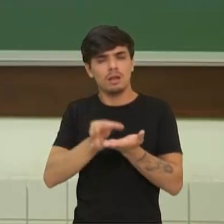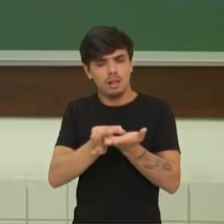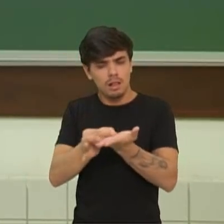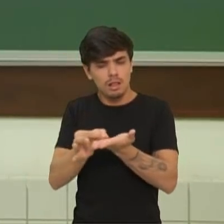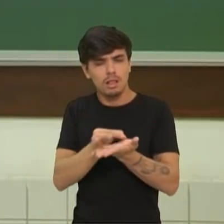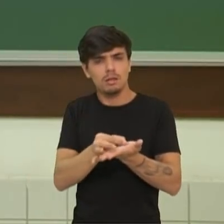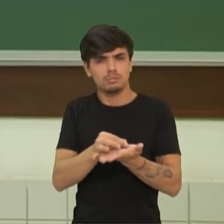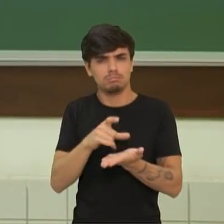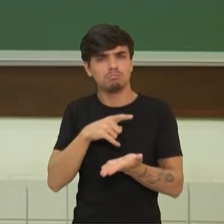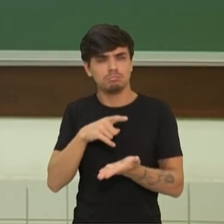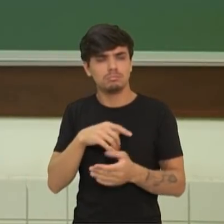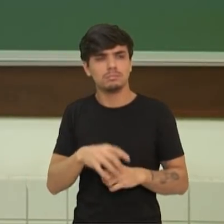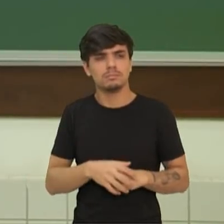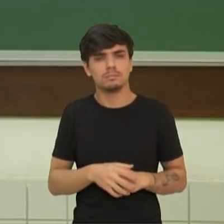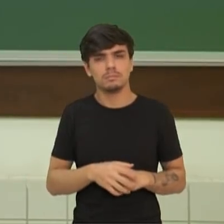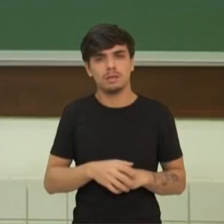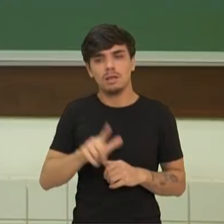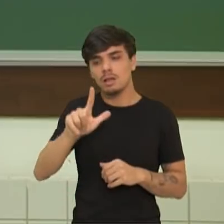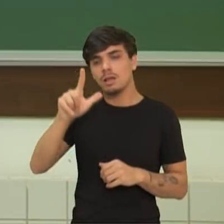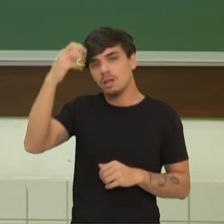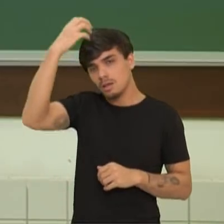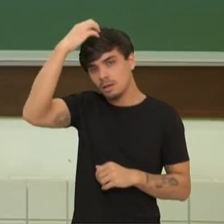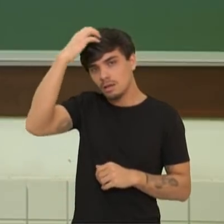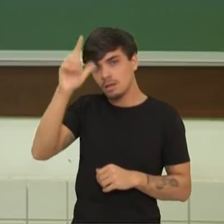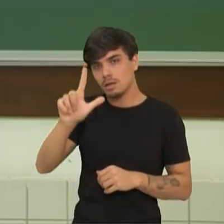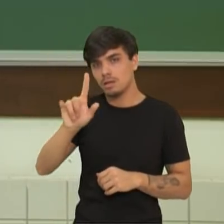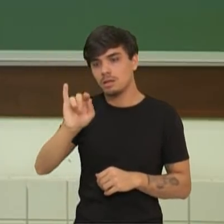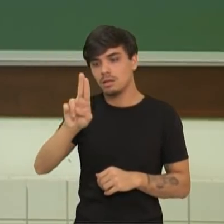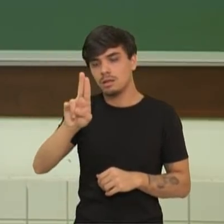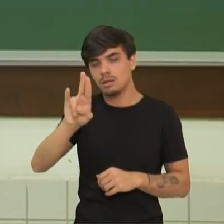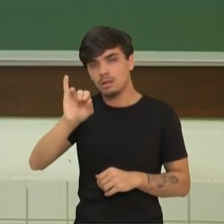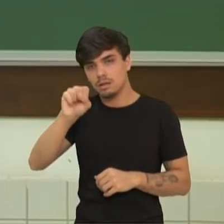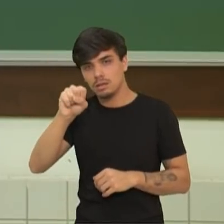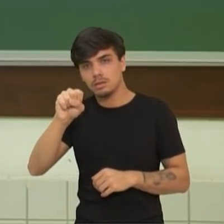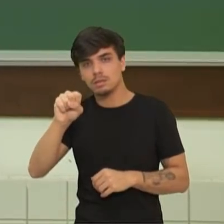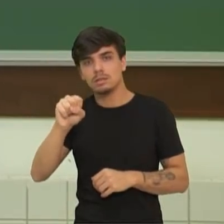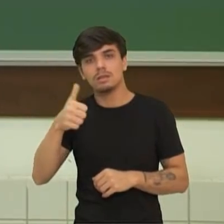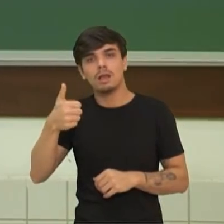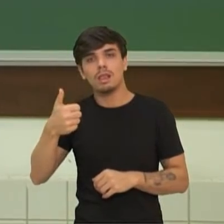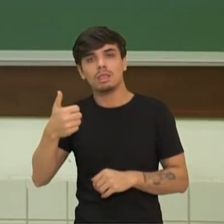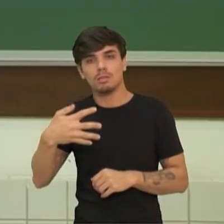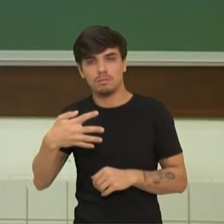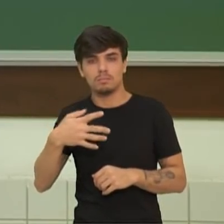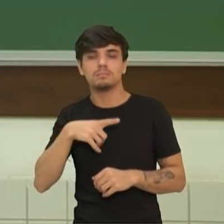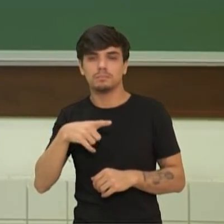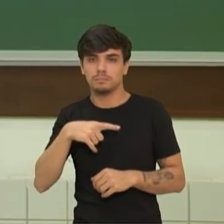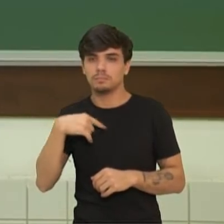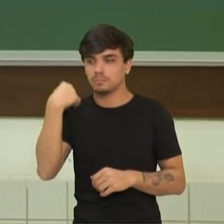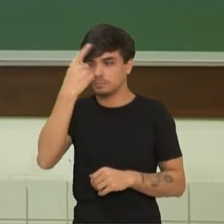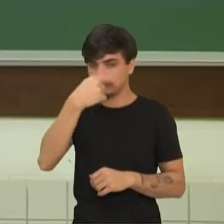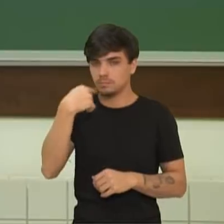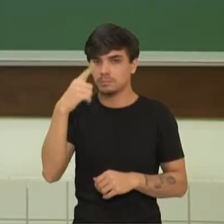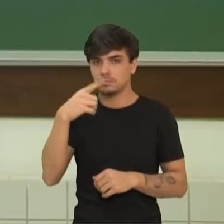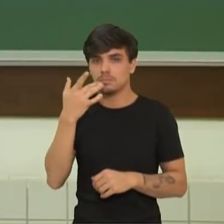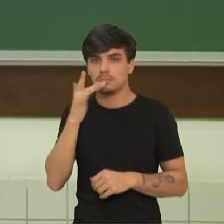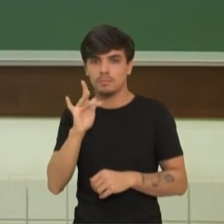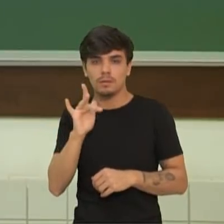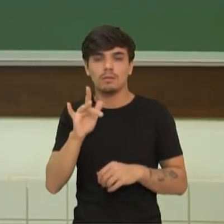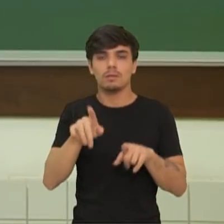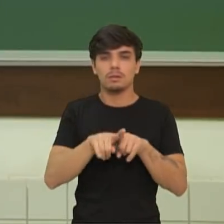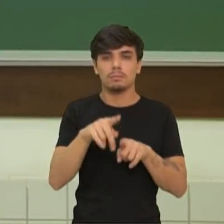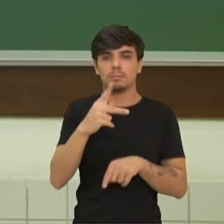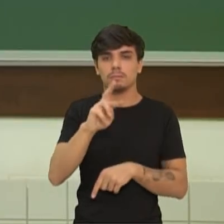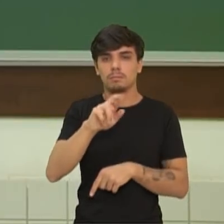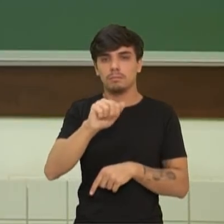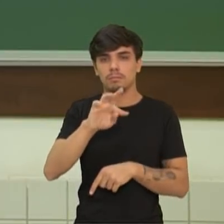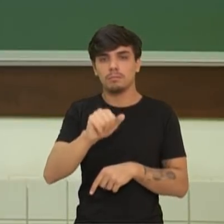Luíses que eram, né, o Luís XIV, que as moedas tinham o rosto, a fisionomia do rei? Então, era feito de ouro e prata, então eles precisavam desse